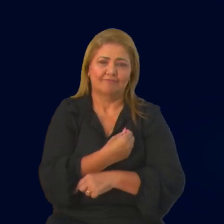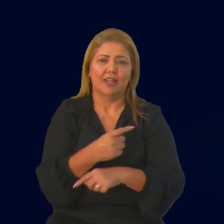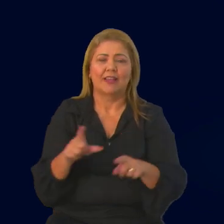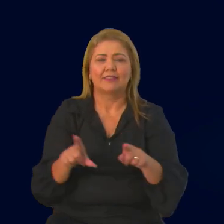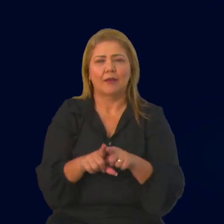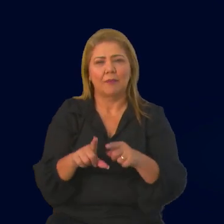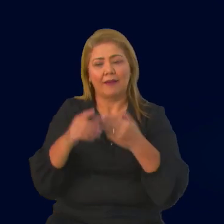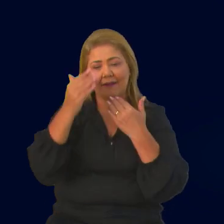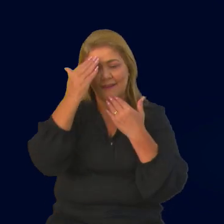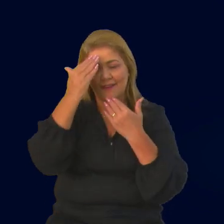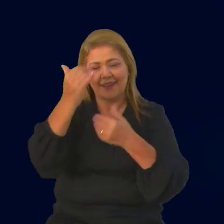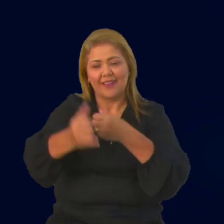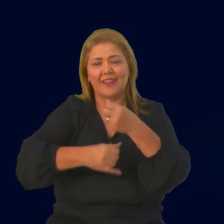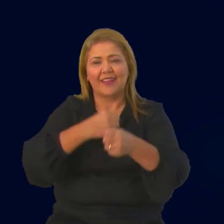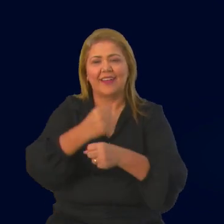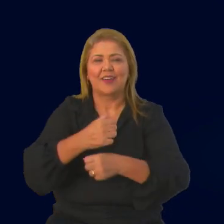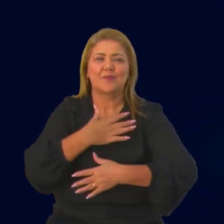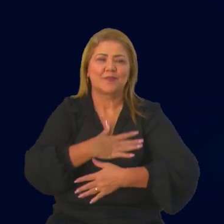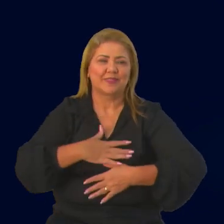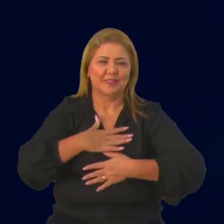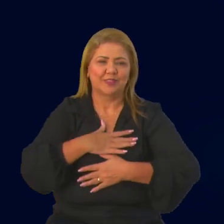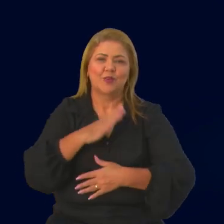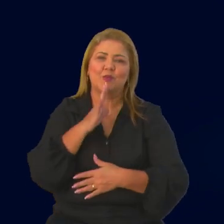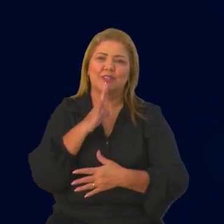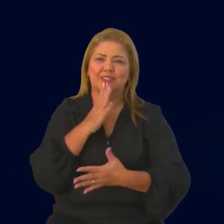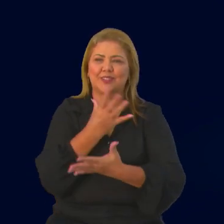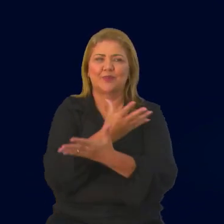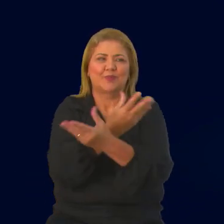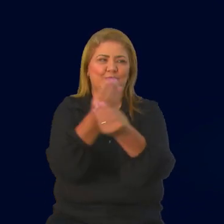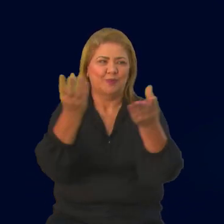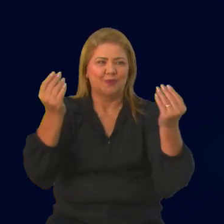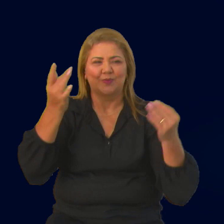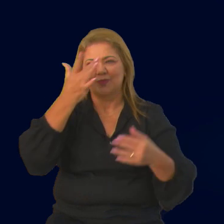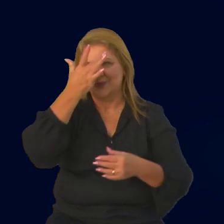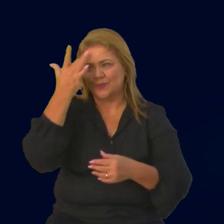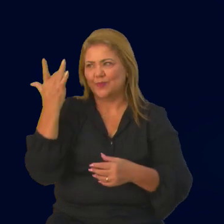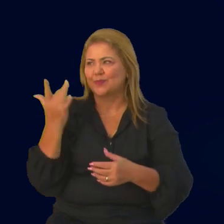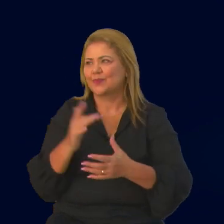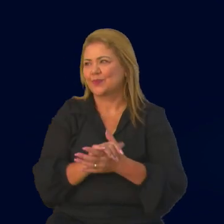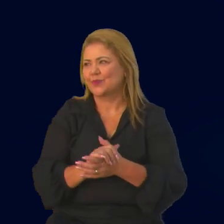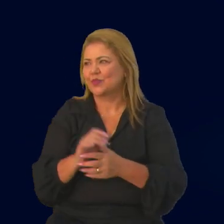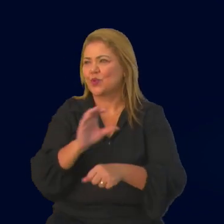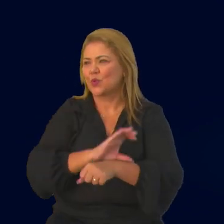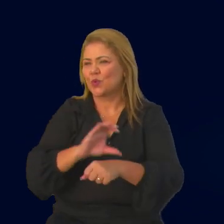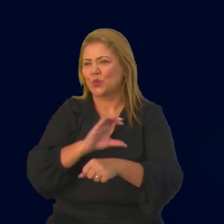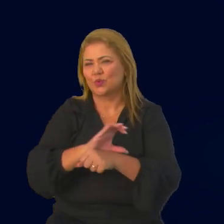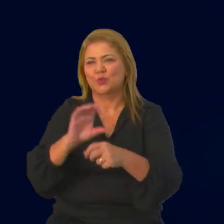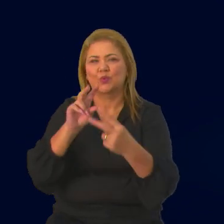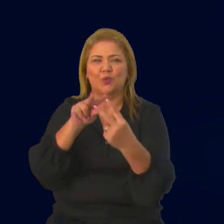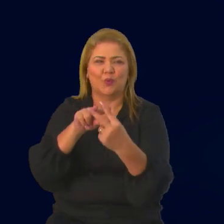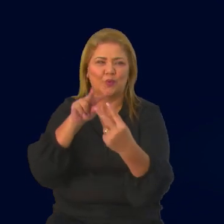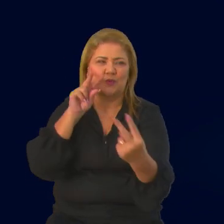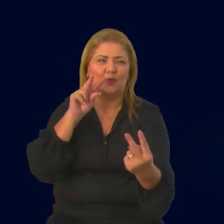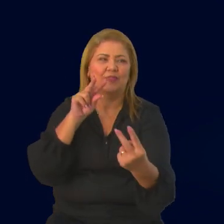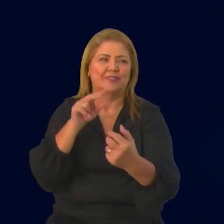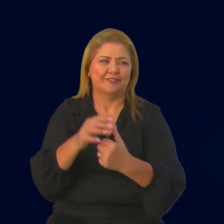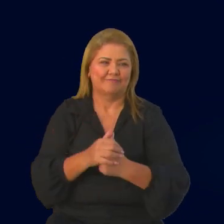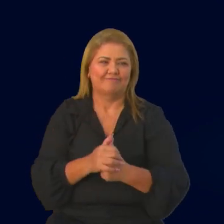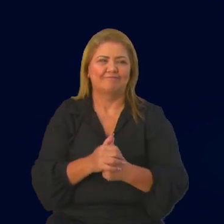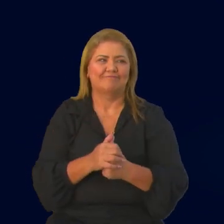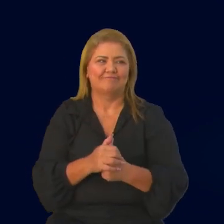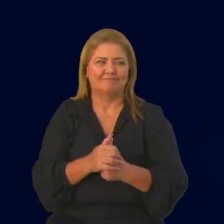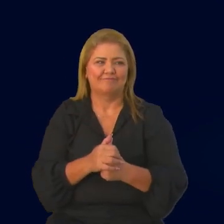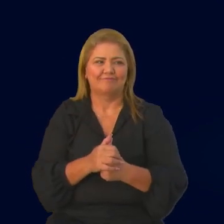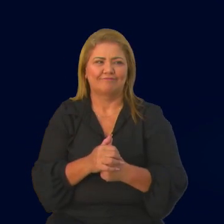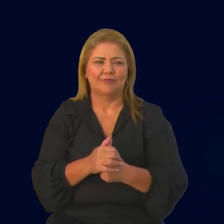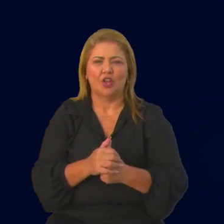graças à internet que eu tive o prazer de conhecer muitos de vocês num curso online. Então, é lógico